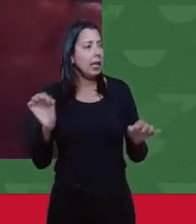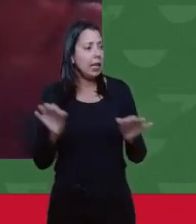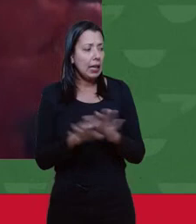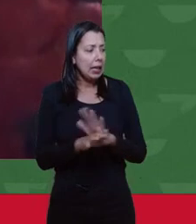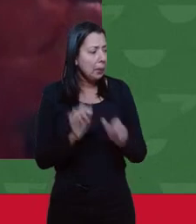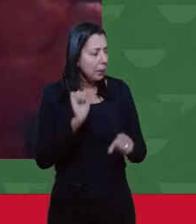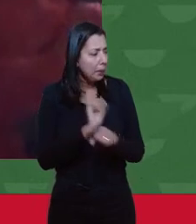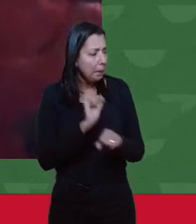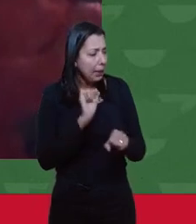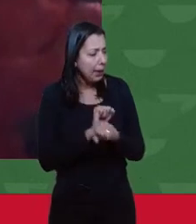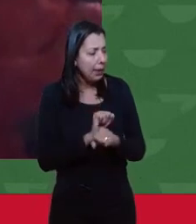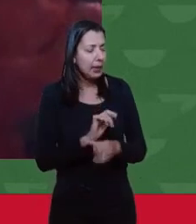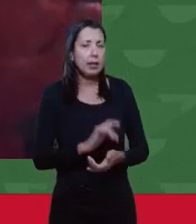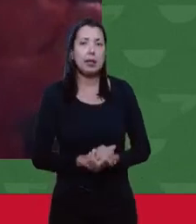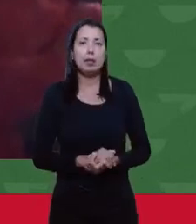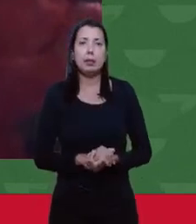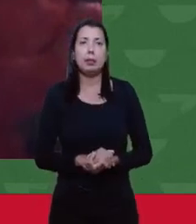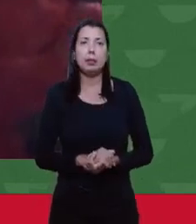basta,